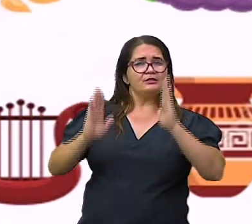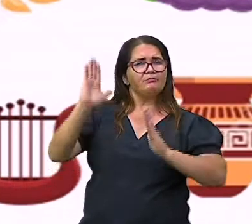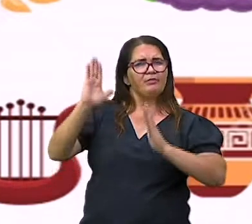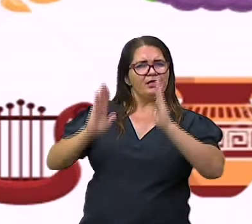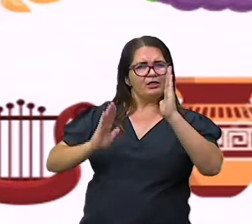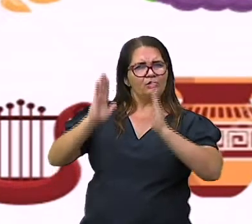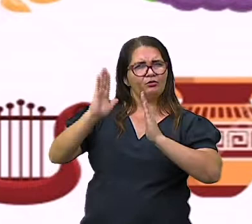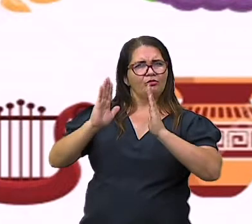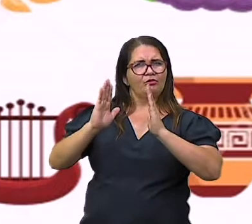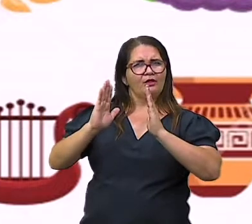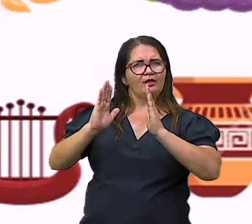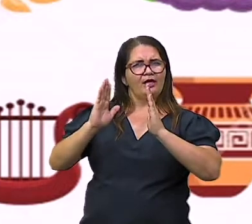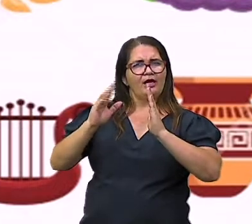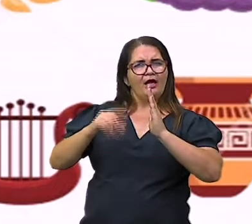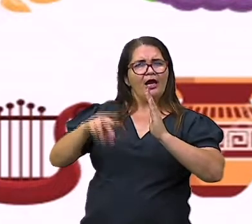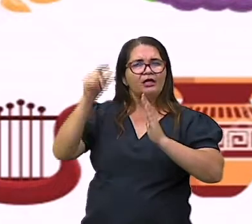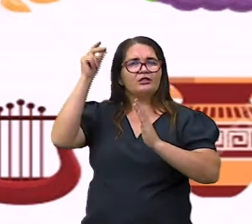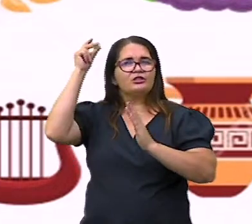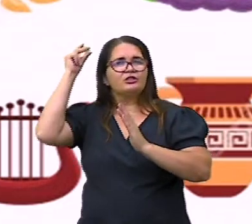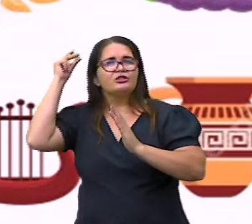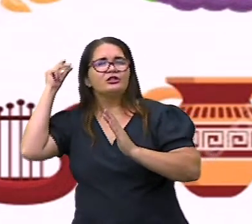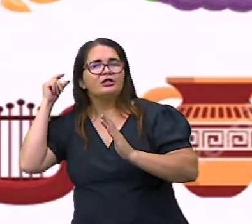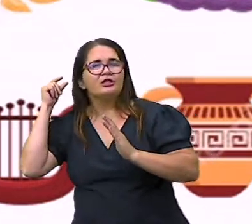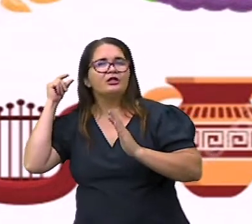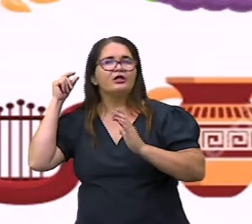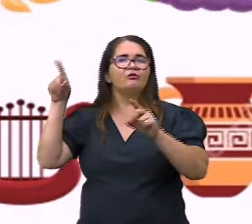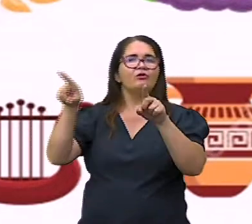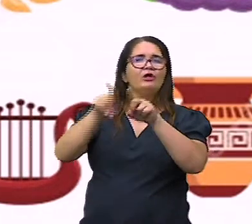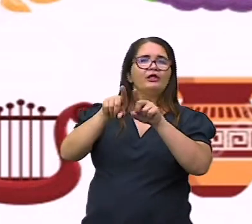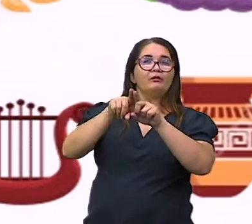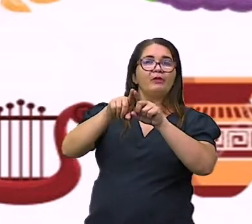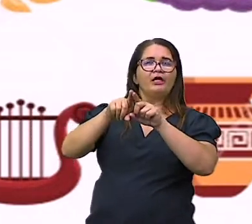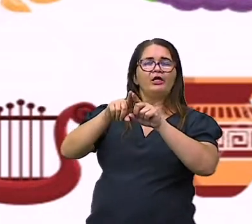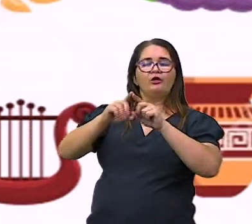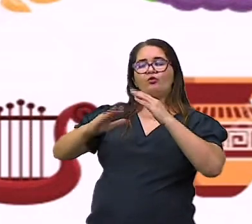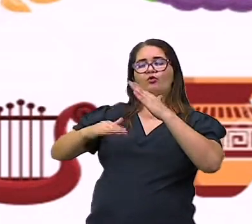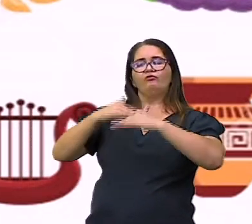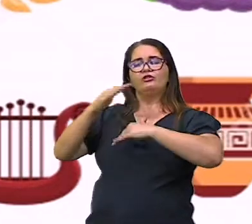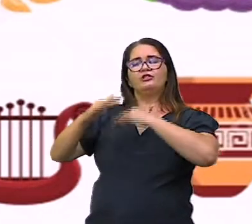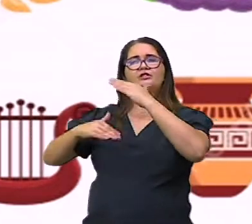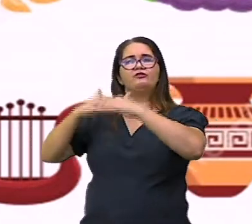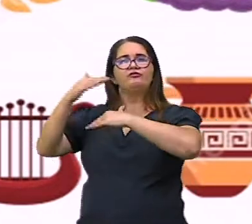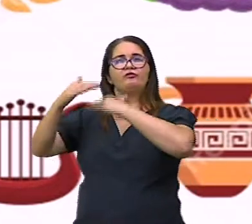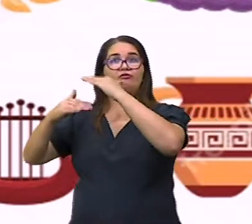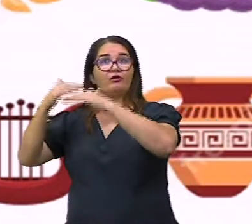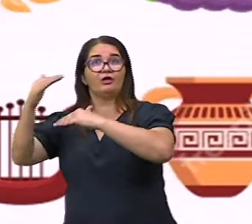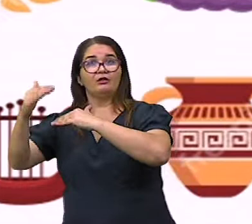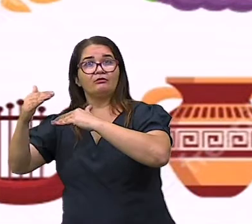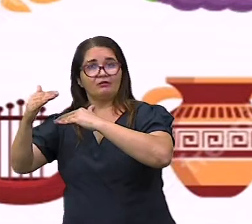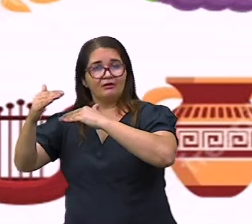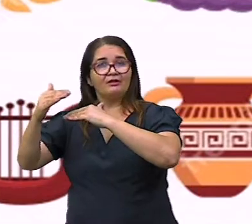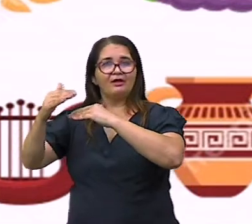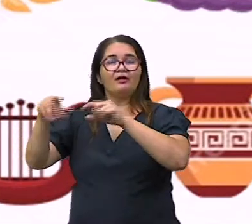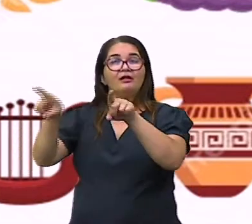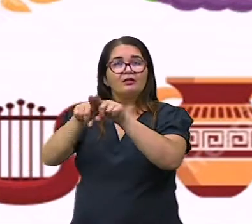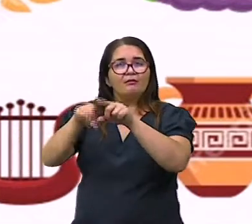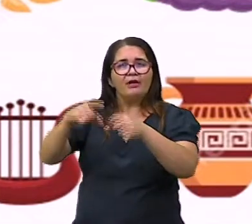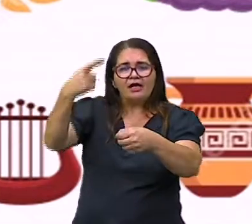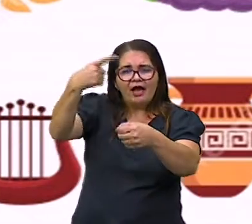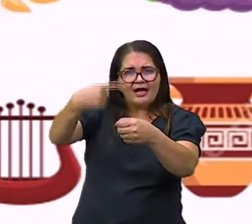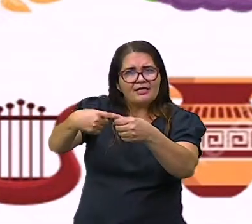das polis, o modelo de cidade-estado lá na Grécia. O